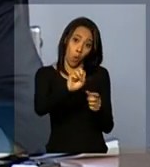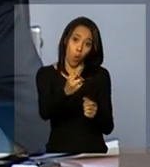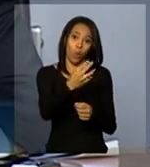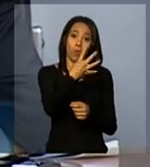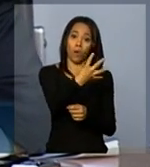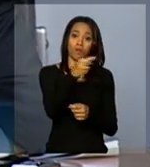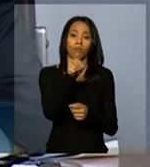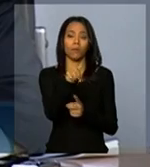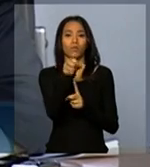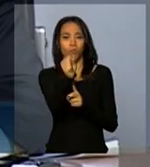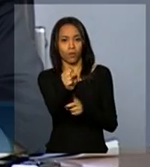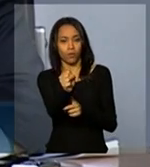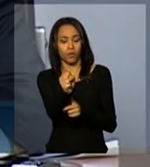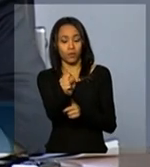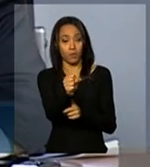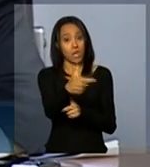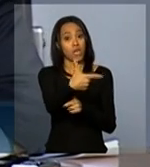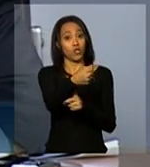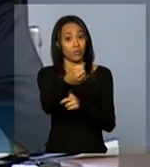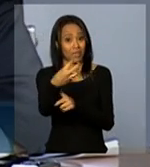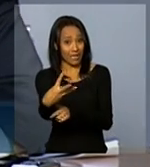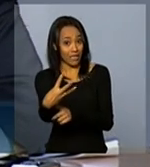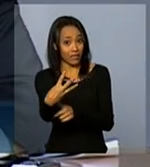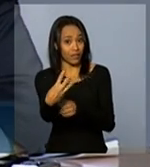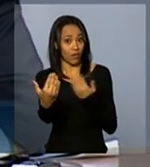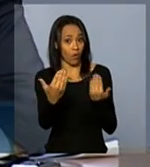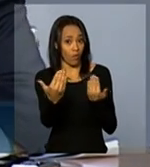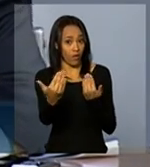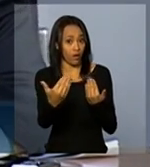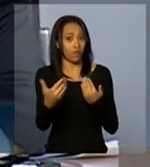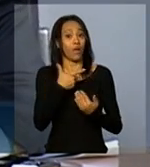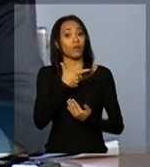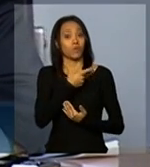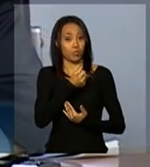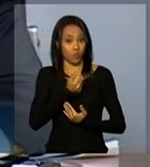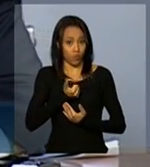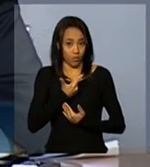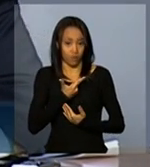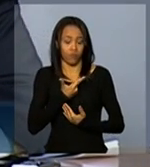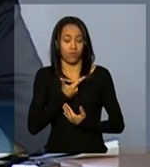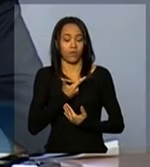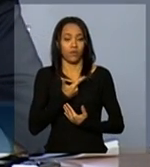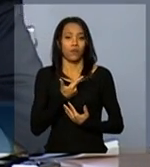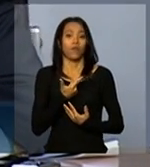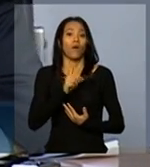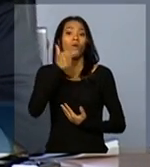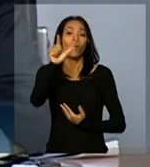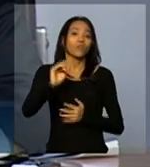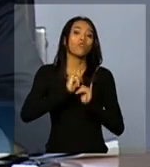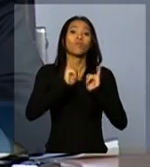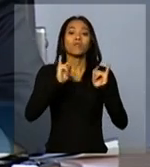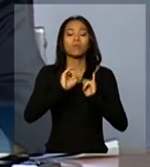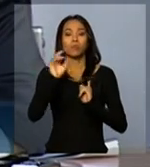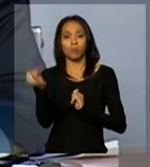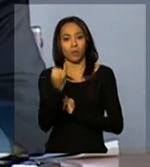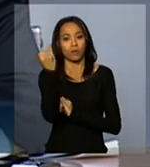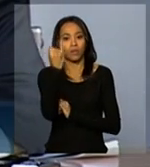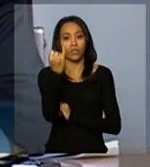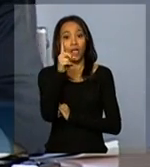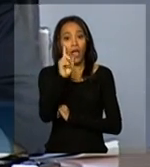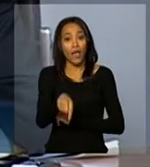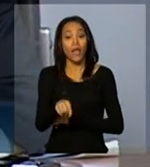em 2013 em relação a 2012. Há um fato importante que é a redução